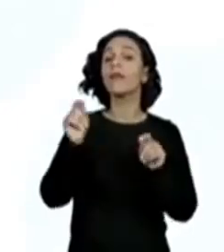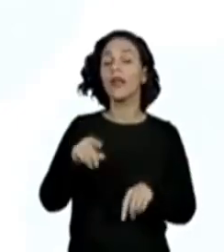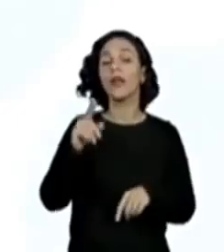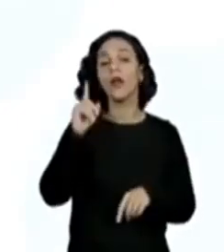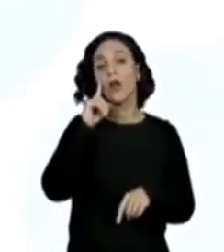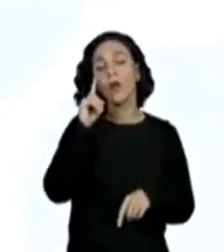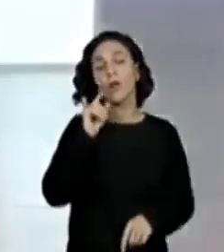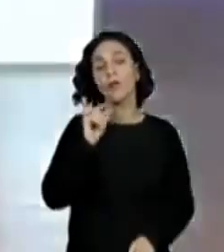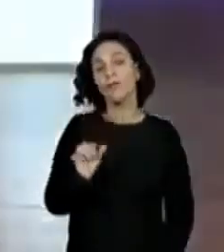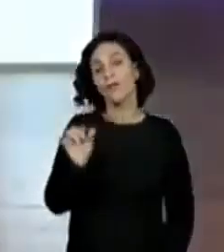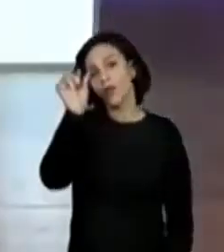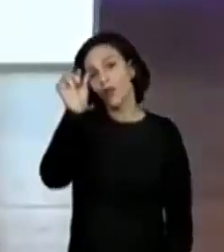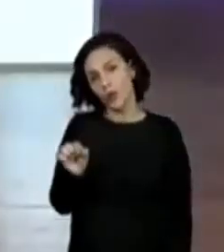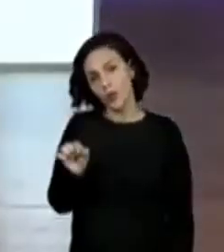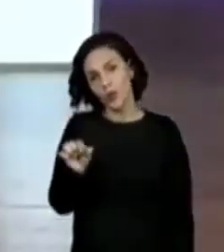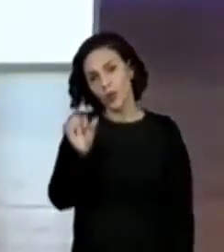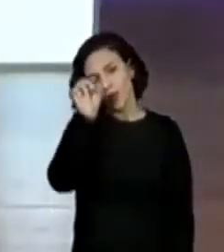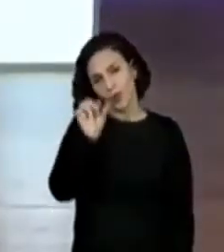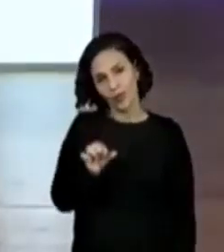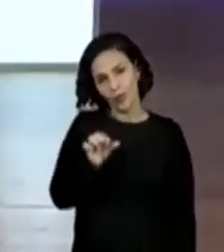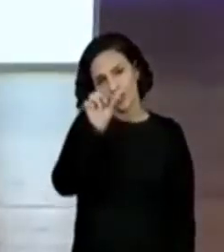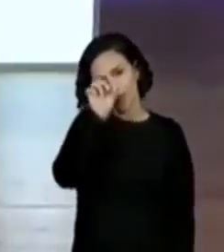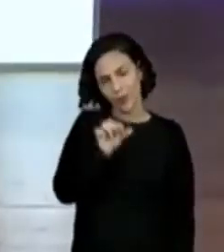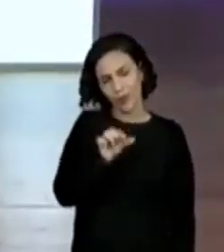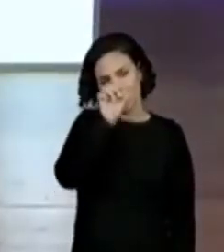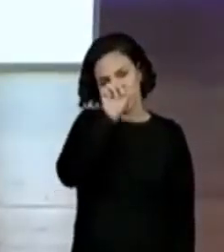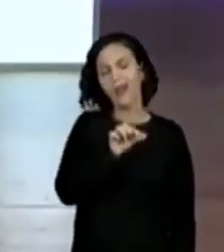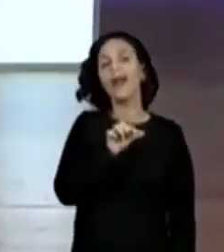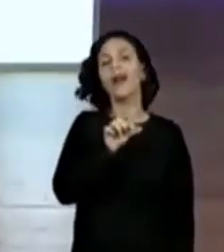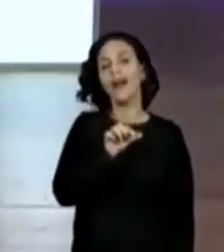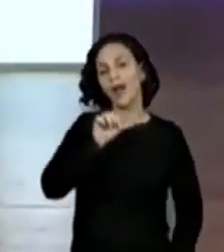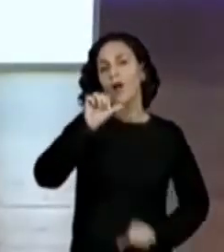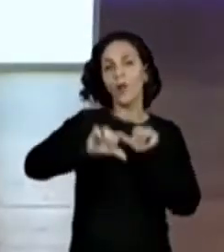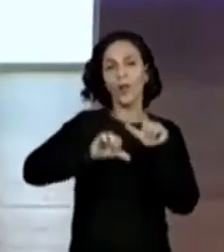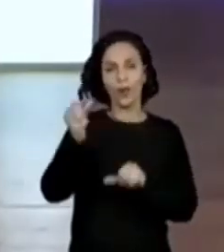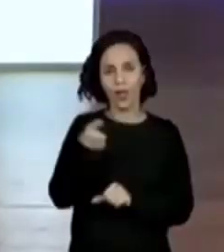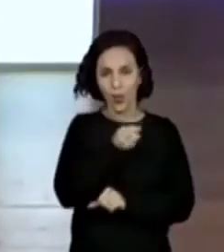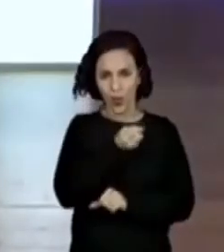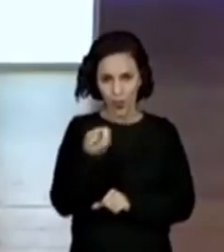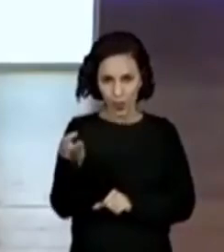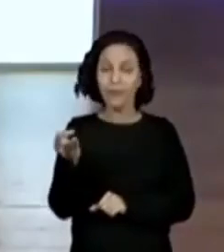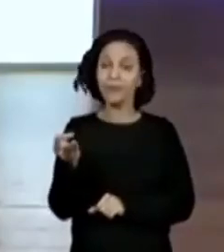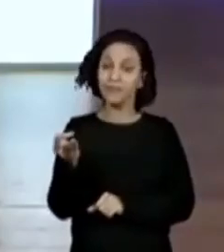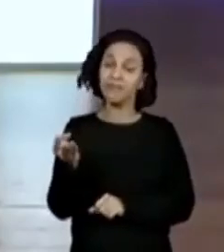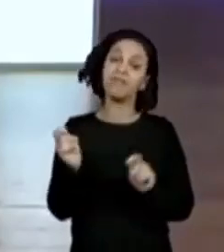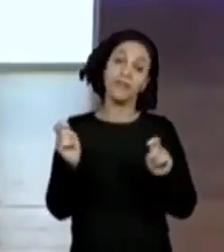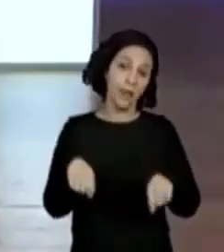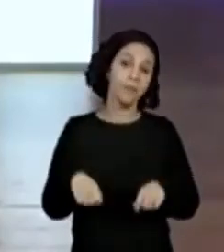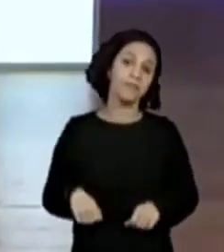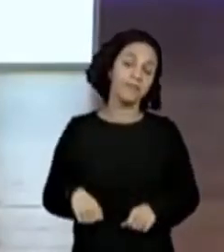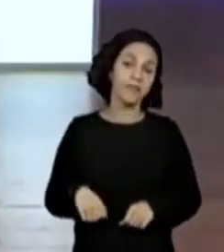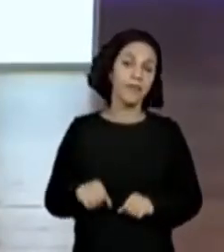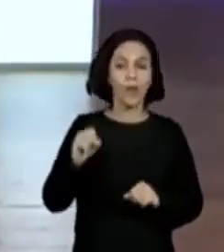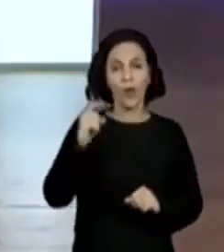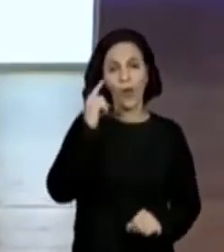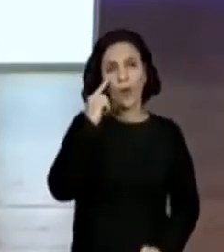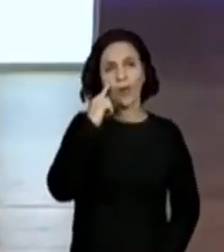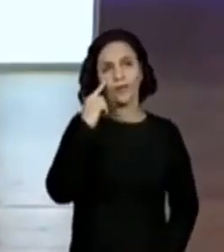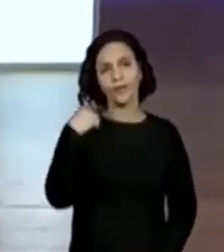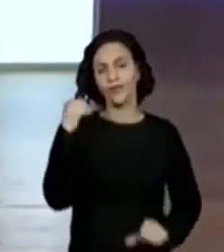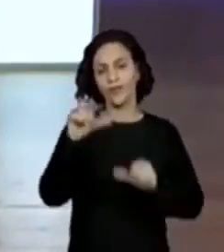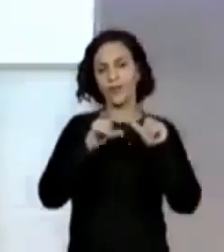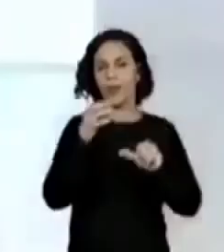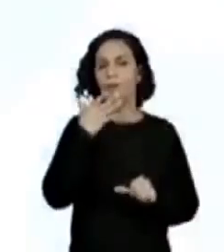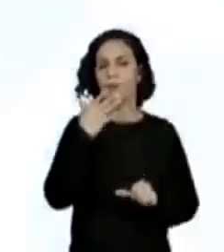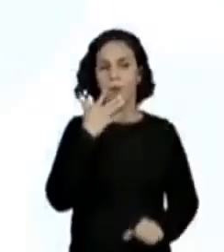por coluna, que aí mudaria? Mudaria a forma de contar. A gente pode contar por coluna. Vou trocar a